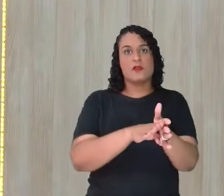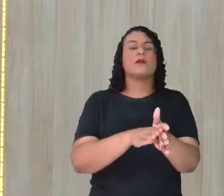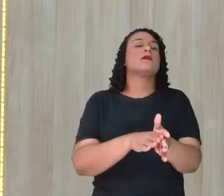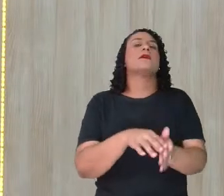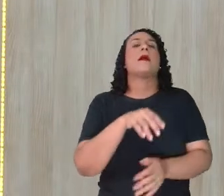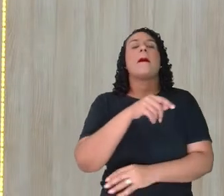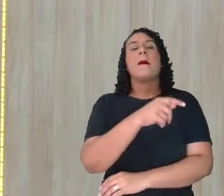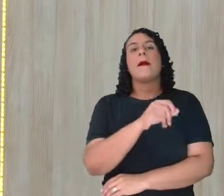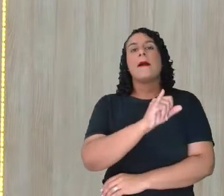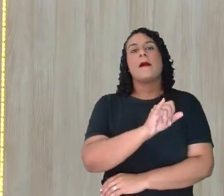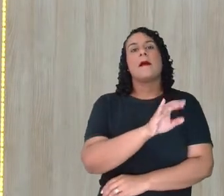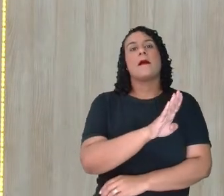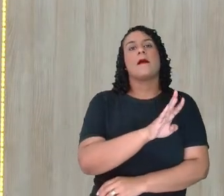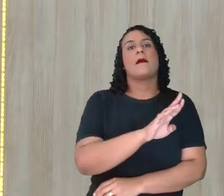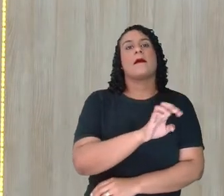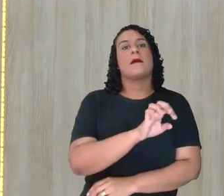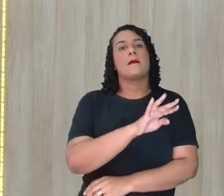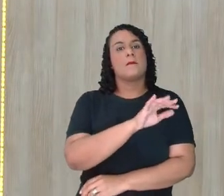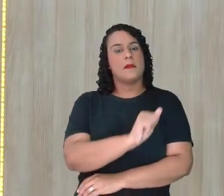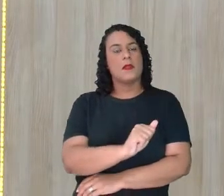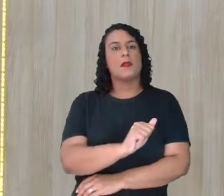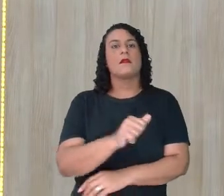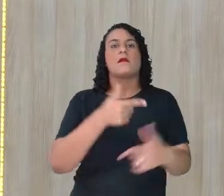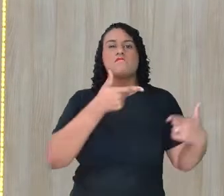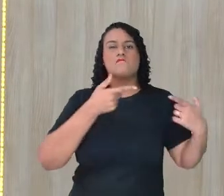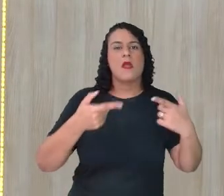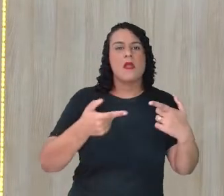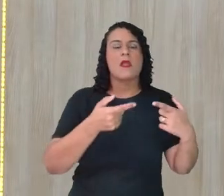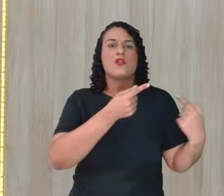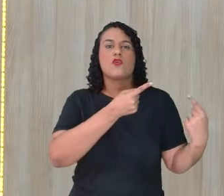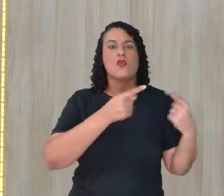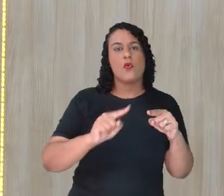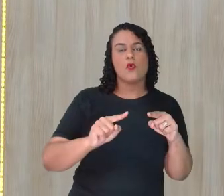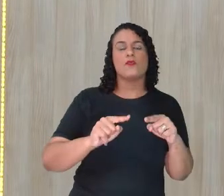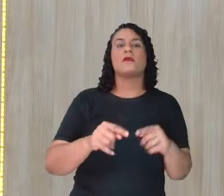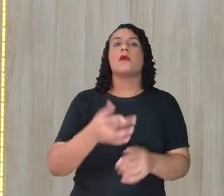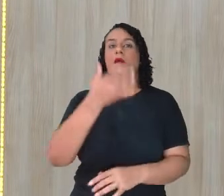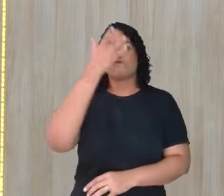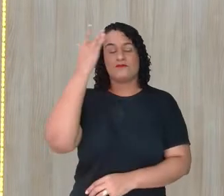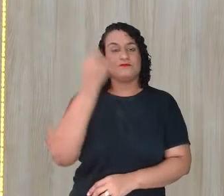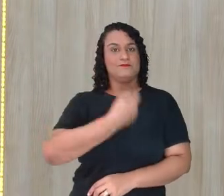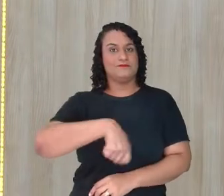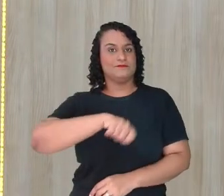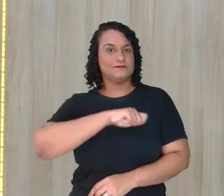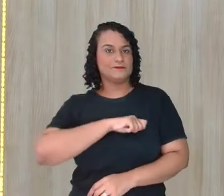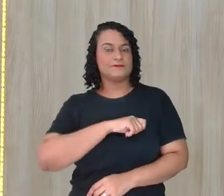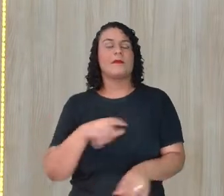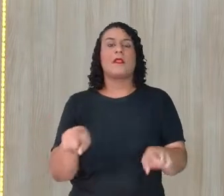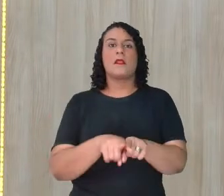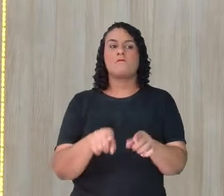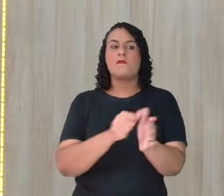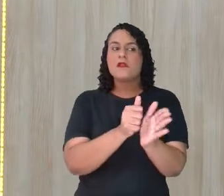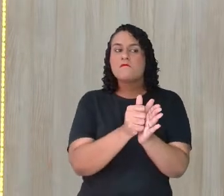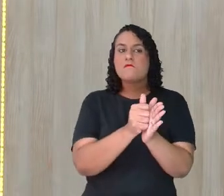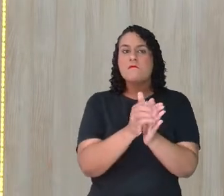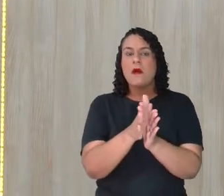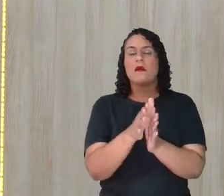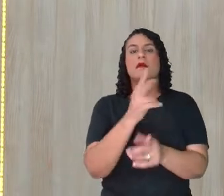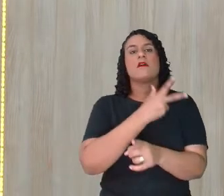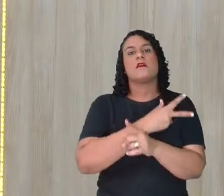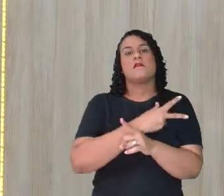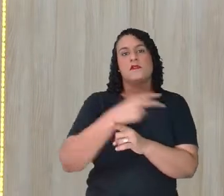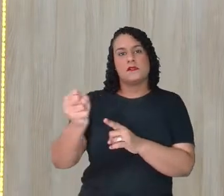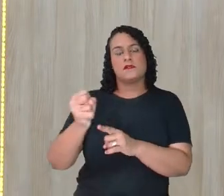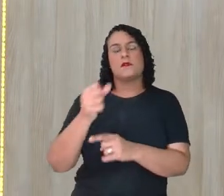Ibérica, guerreando ali contra os espanhóis, e expulsando, vencendo ali